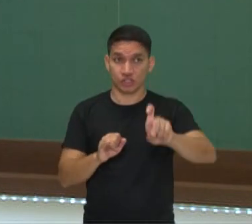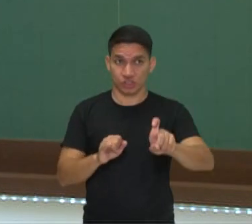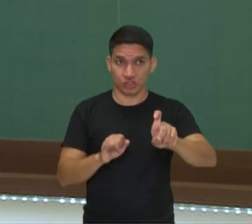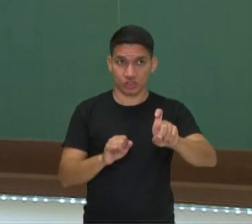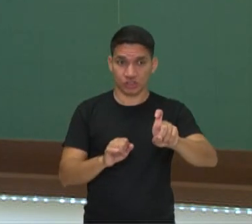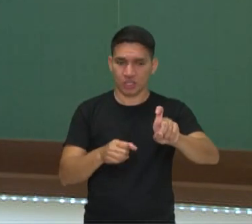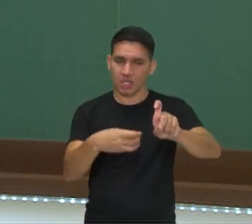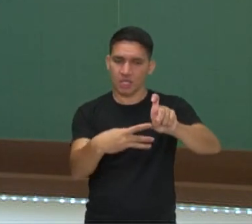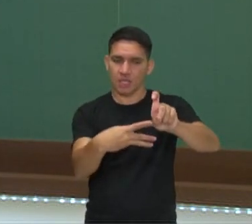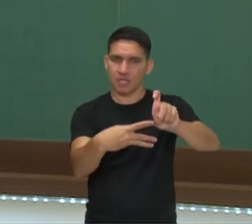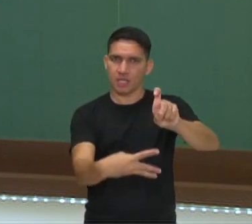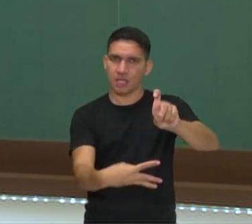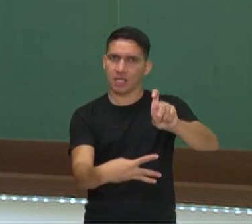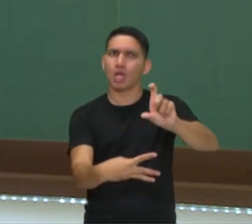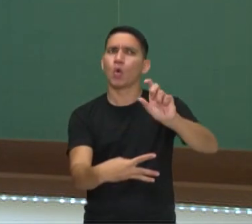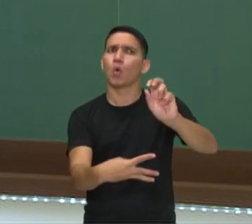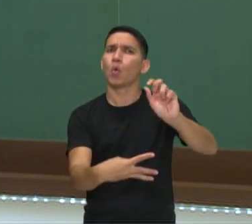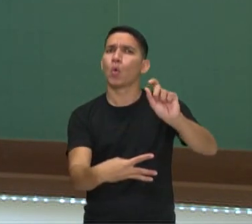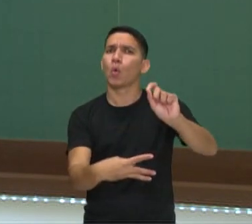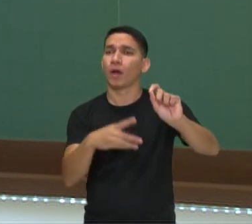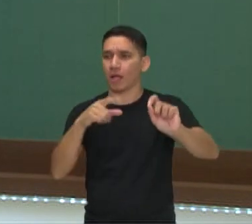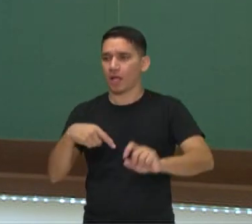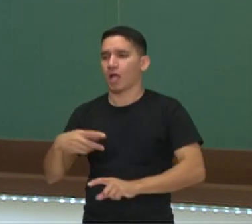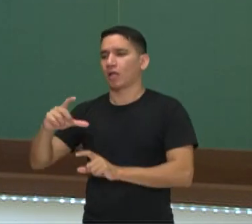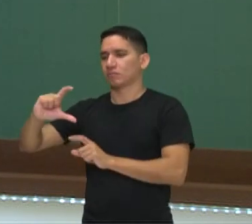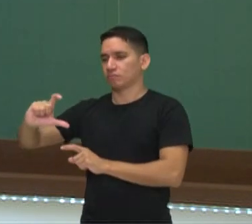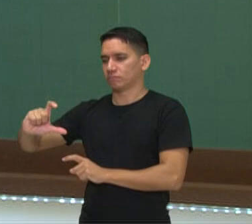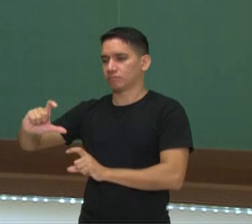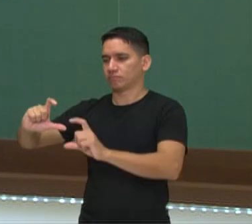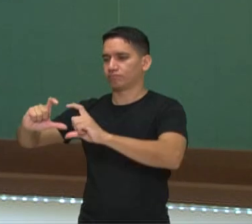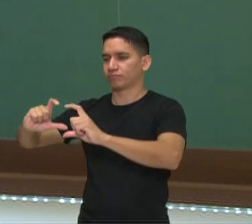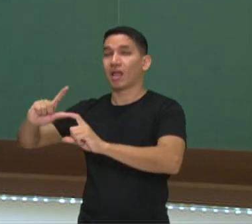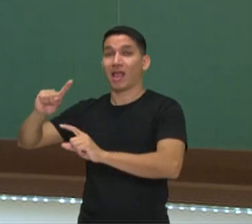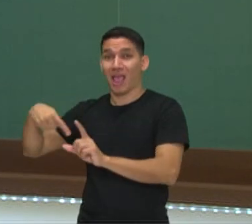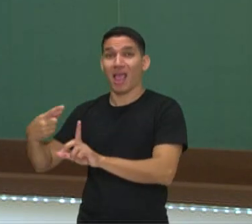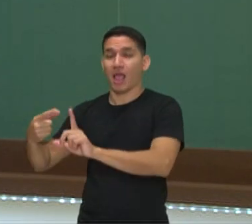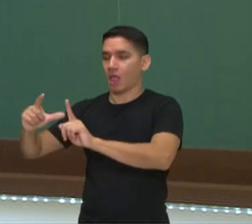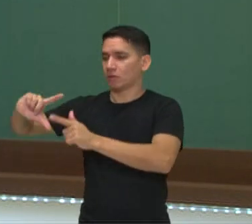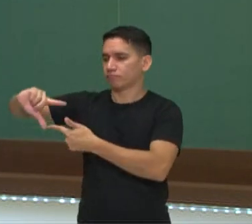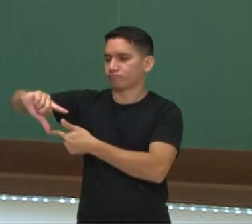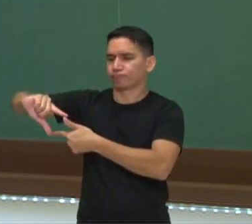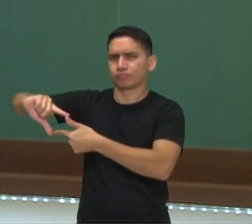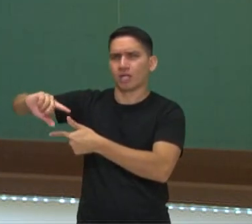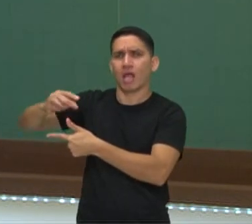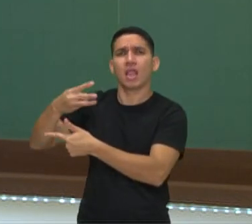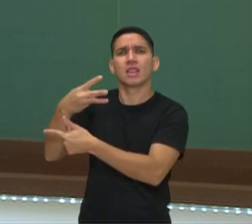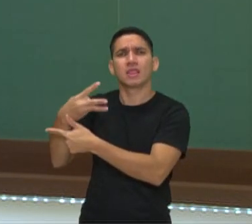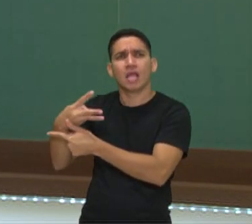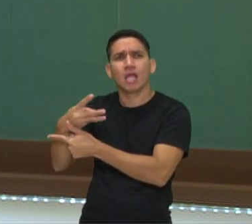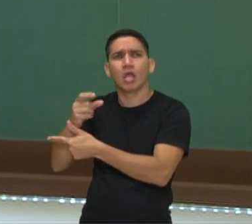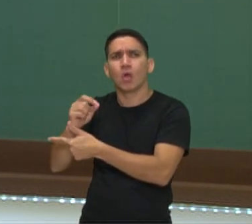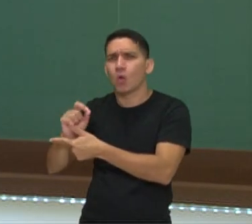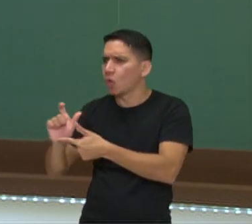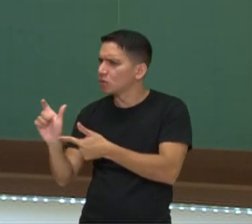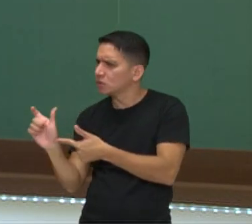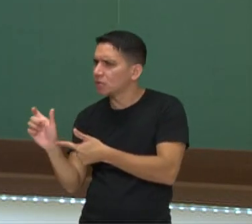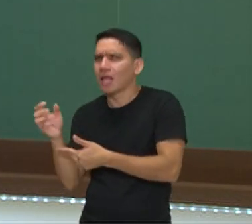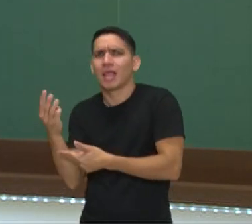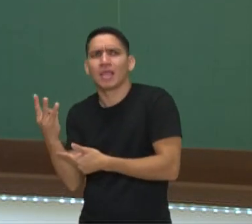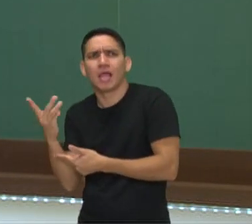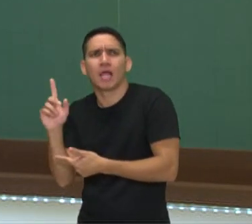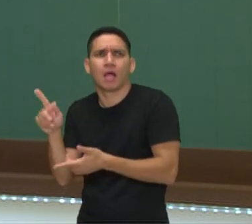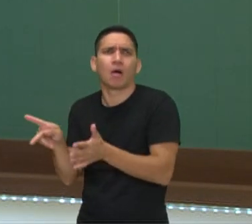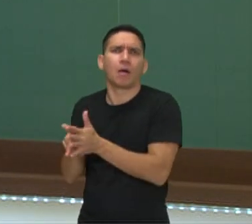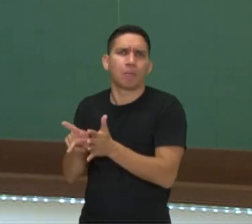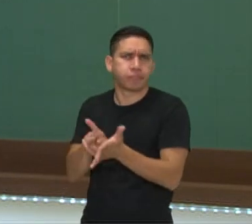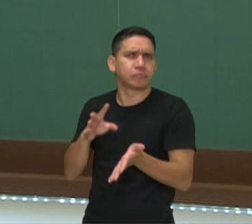aqui é 3, então vai ser um quadradinho 3, aqui em cima também é 3, ó, 3 por 3. Afinal, se é